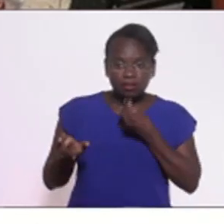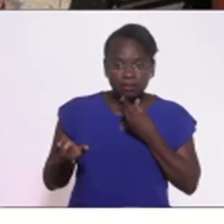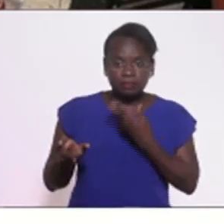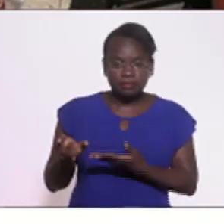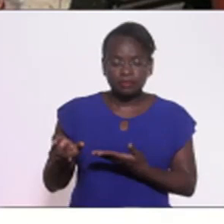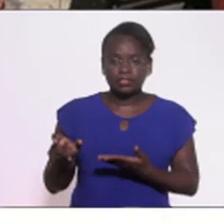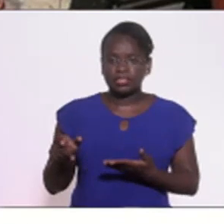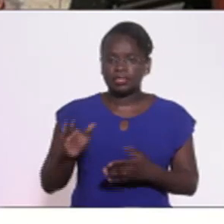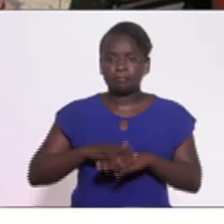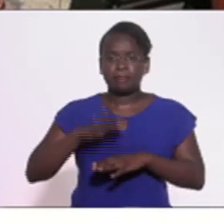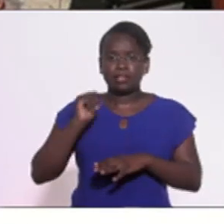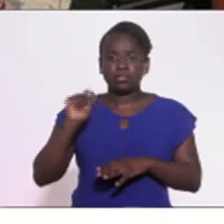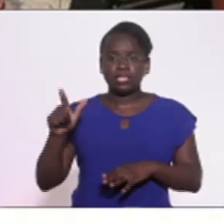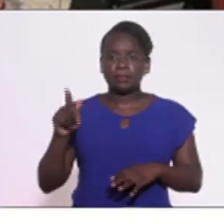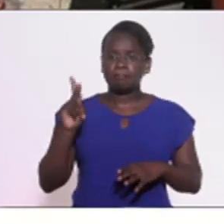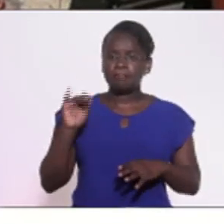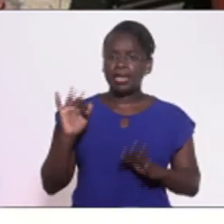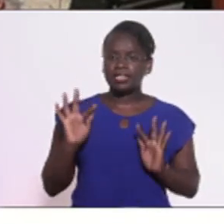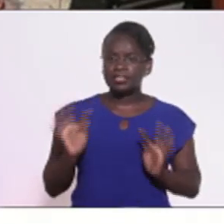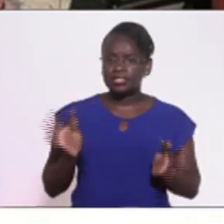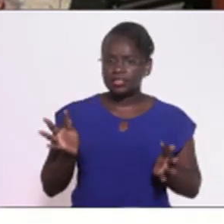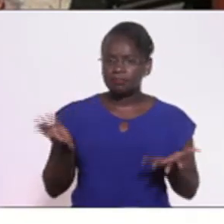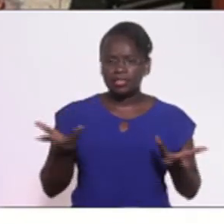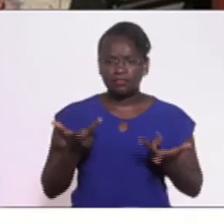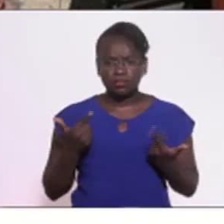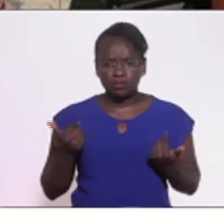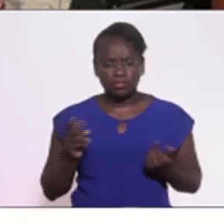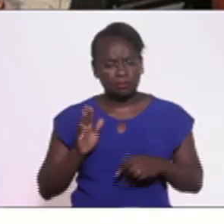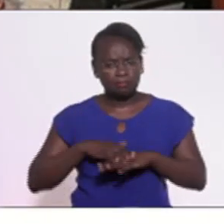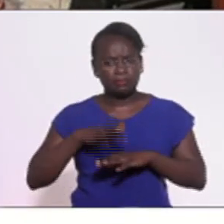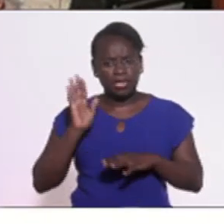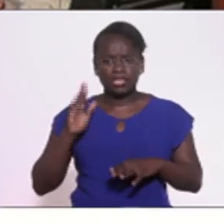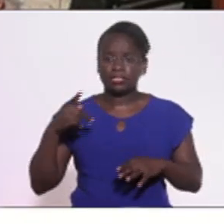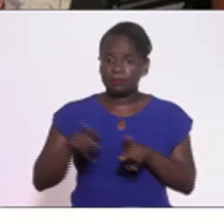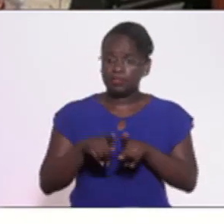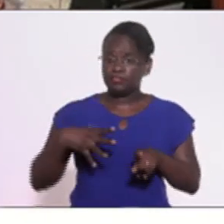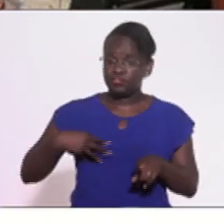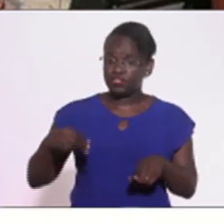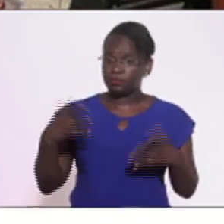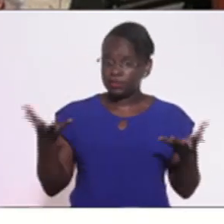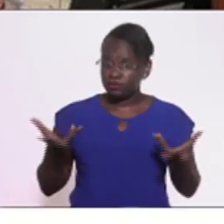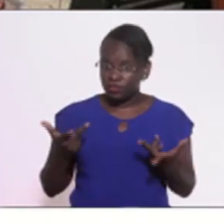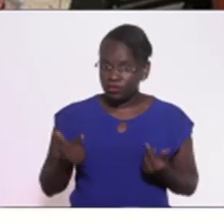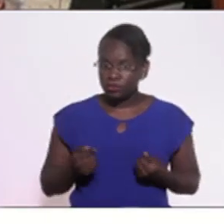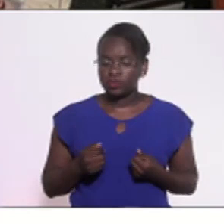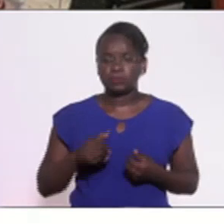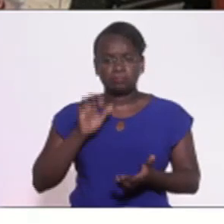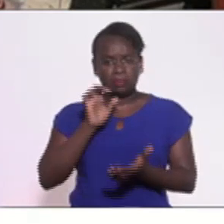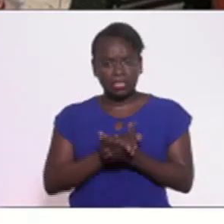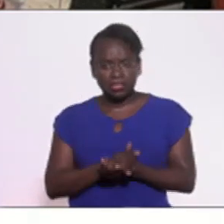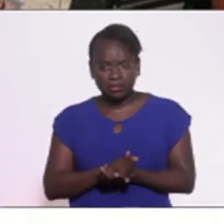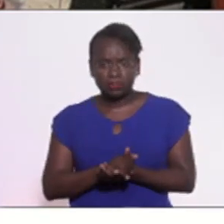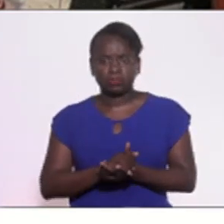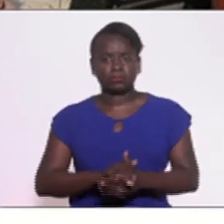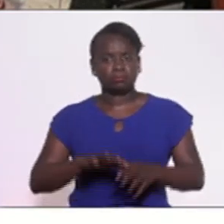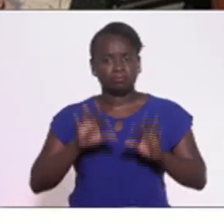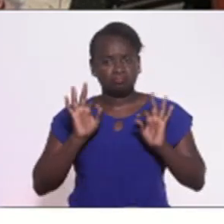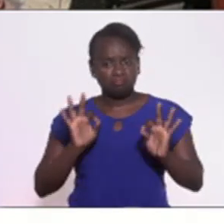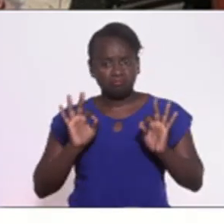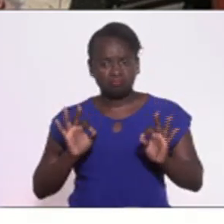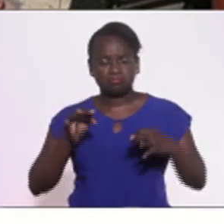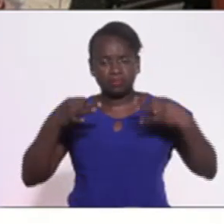Você é muito mais do que um pai maravilhoso, um filho maravilhoso, um marido